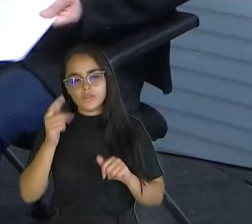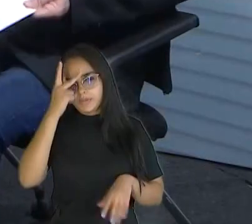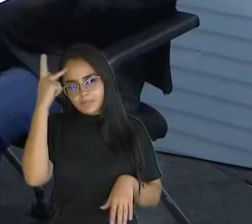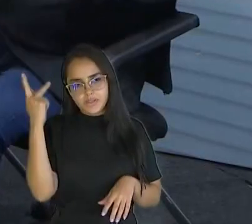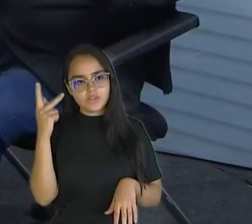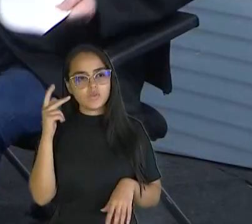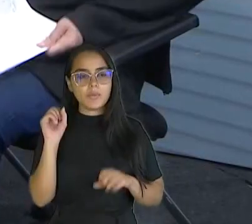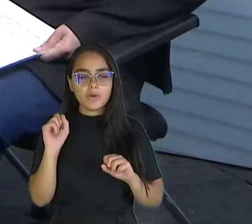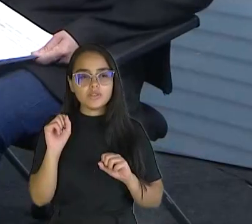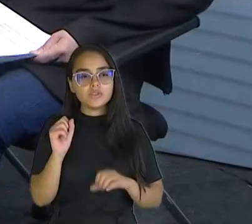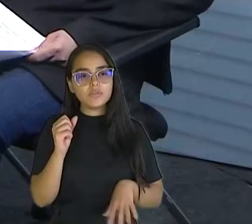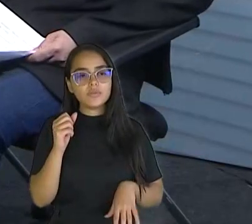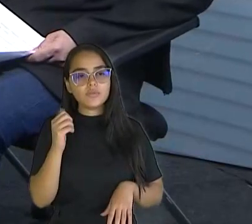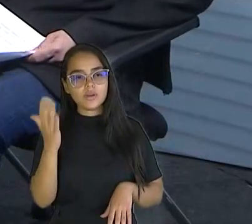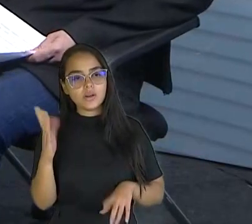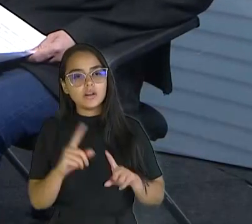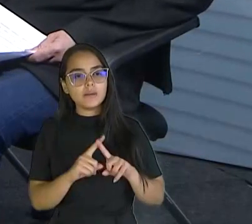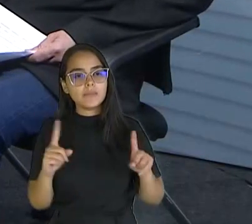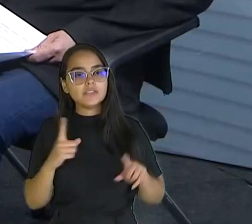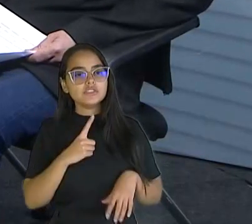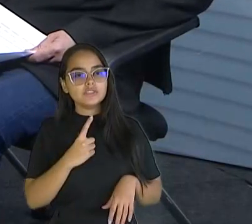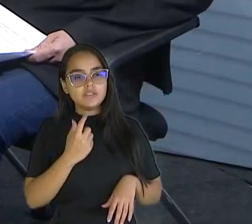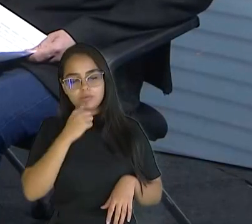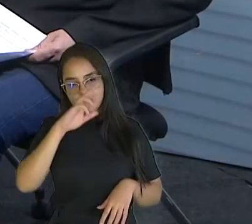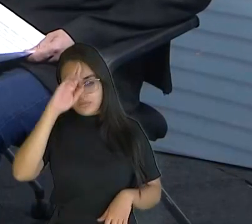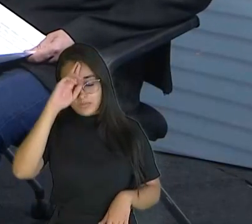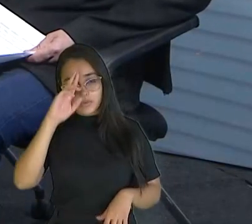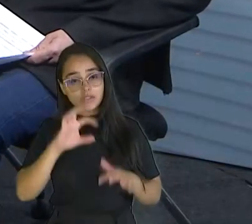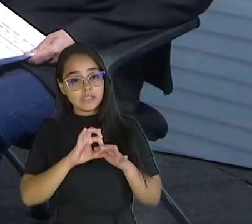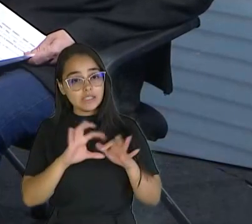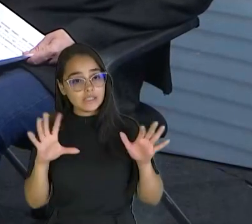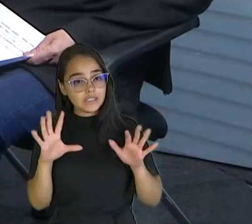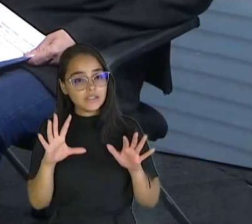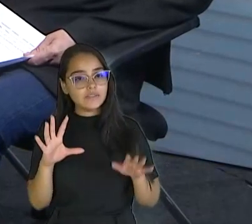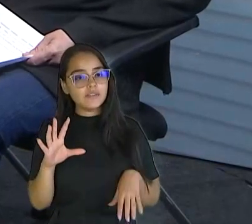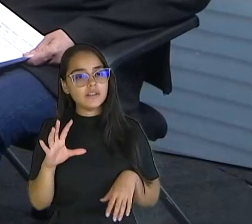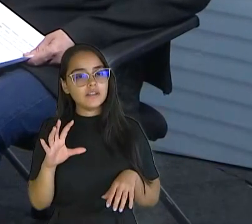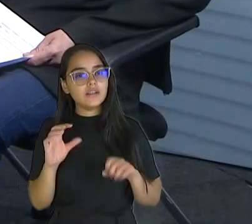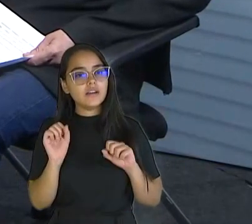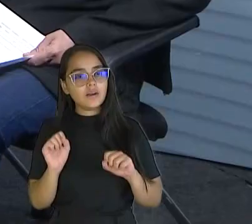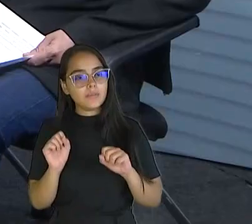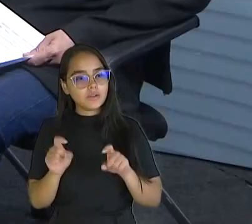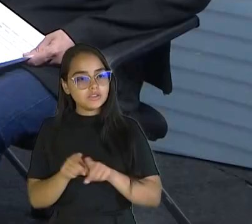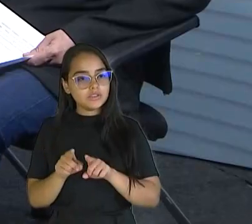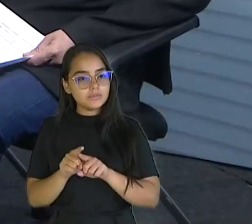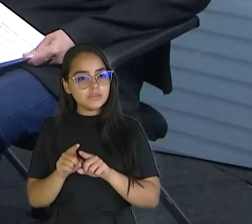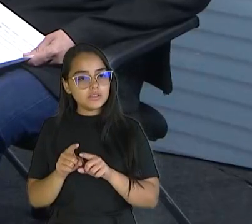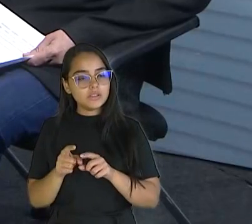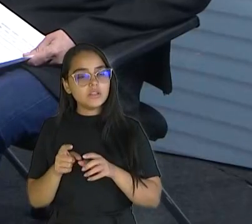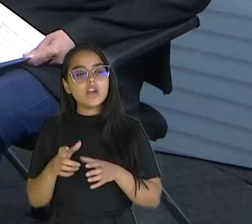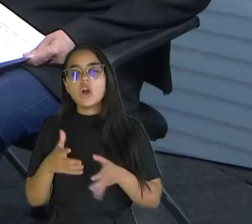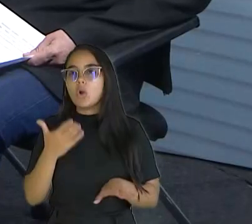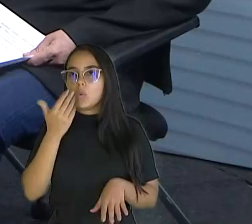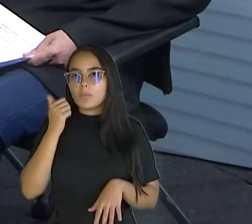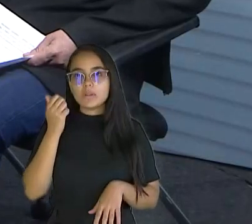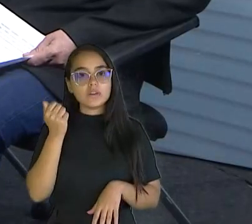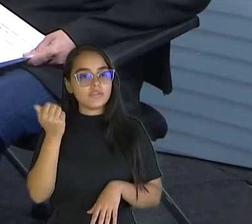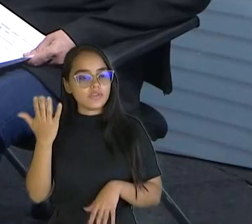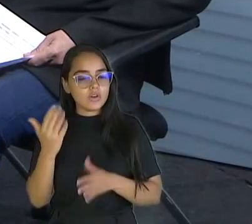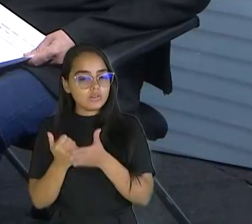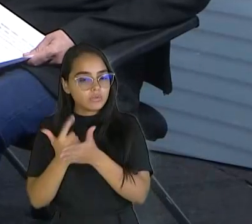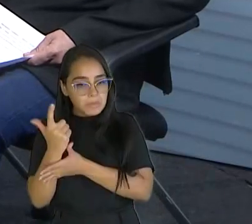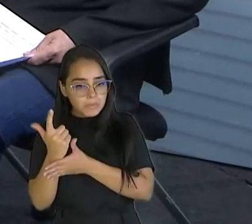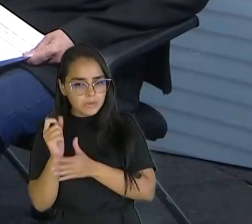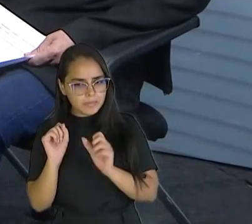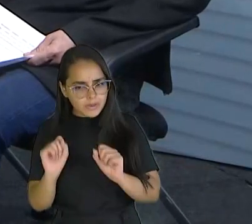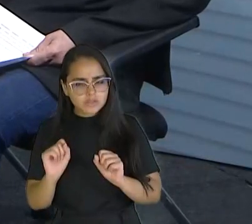fora. É, mas tem o almoço disponível lá. Mas se quiser levar uma quentinha para comer lá, pode. Pode. Pode. Uhum. Se quiser levar uma quentinha